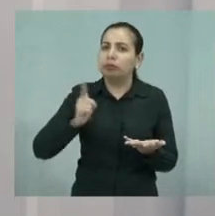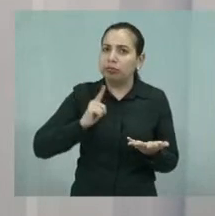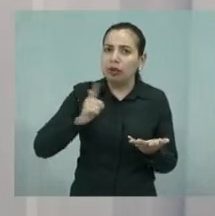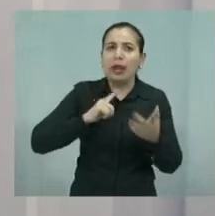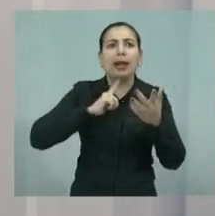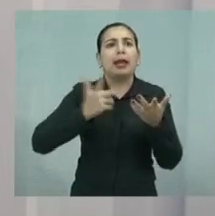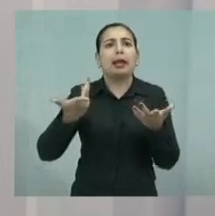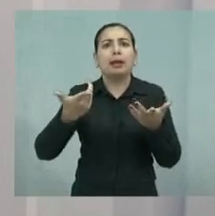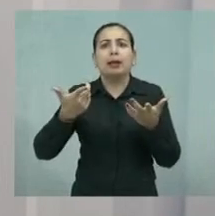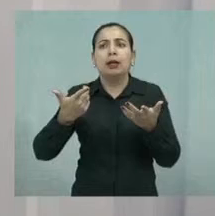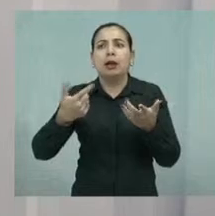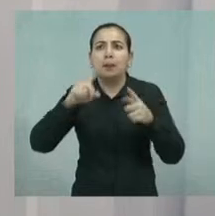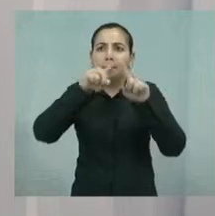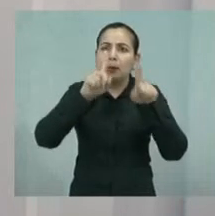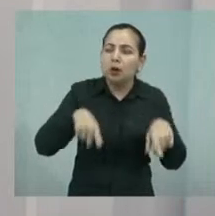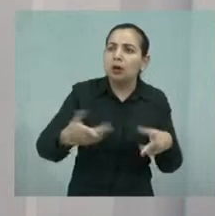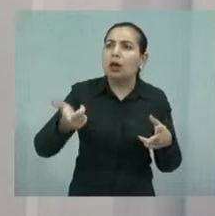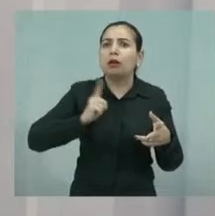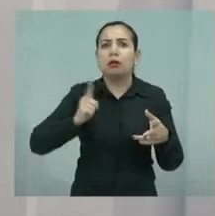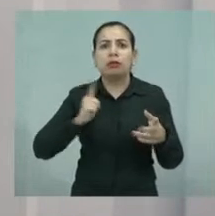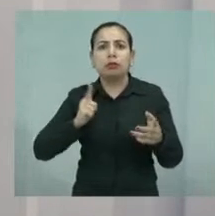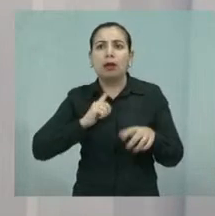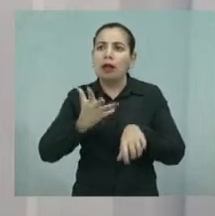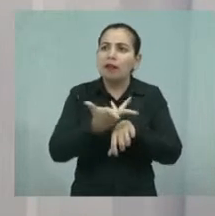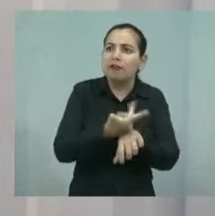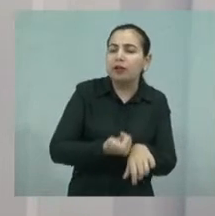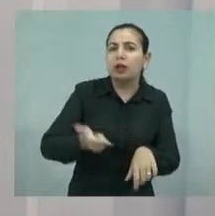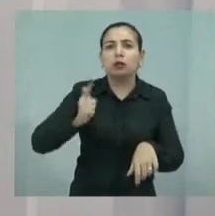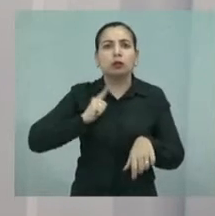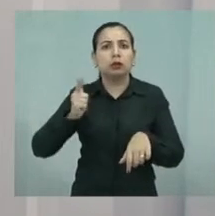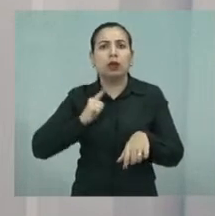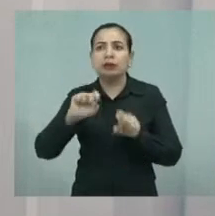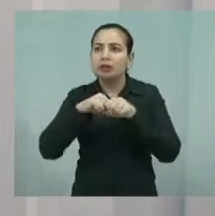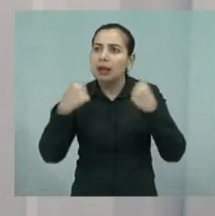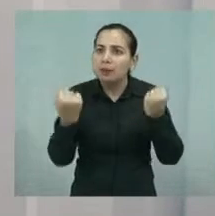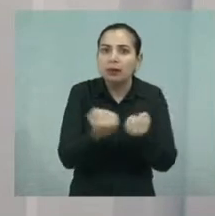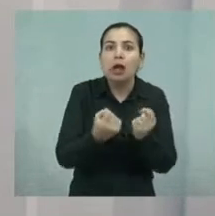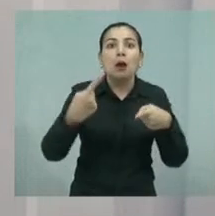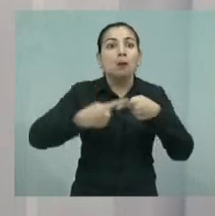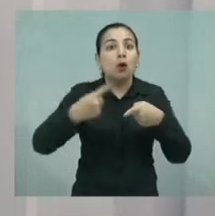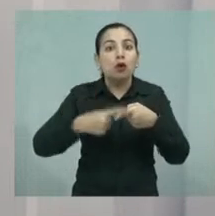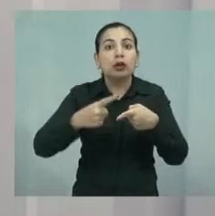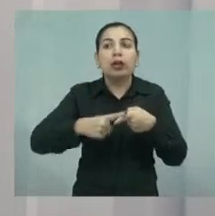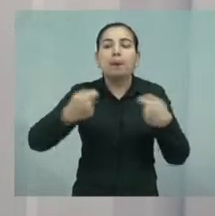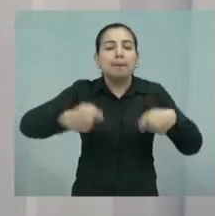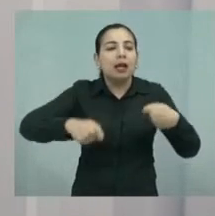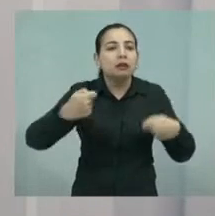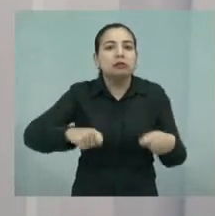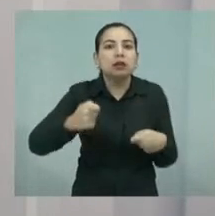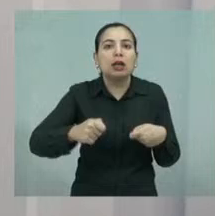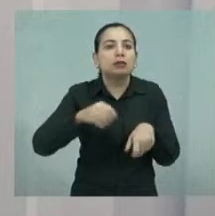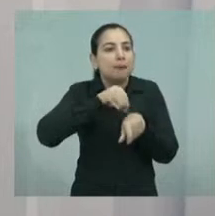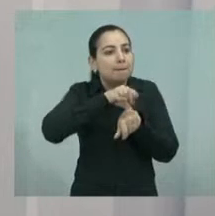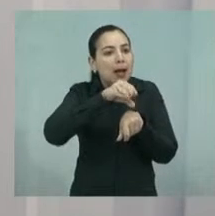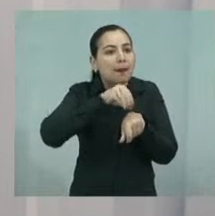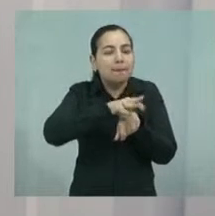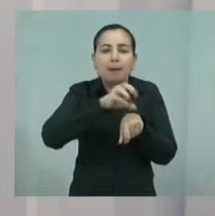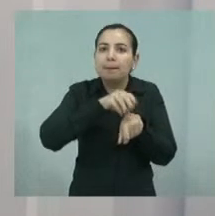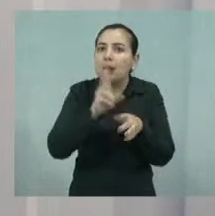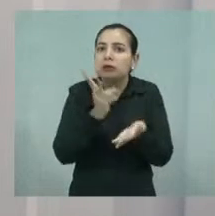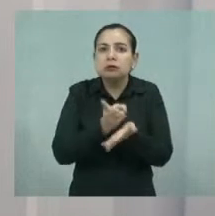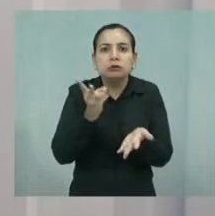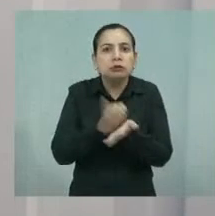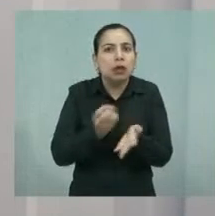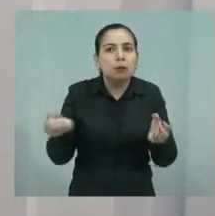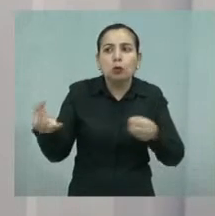seminários, eventos que trabalham essa qualificação do gestor em constante atualização. Nós denominamos como uma